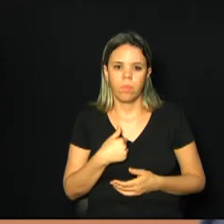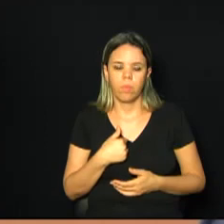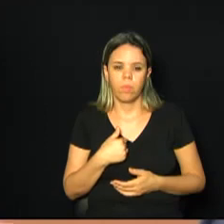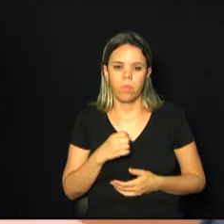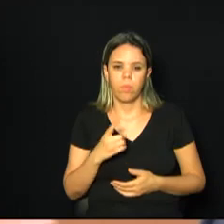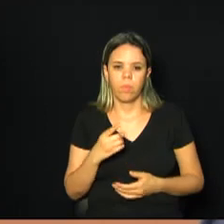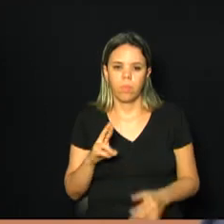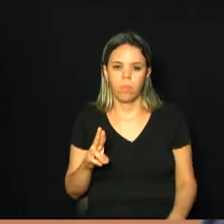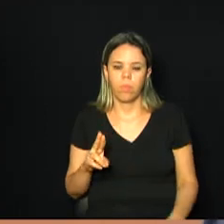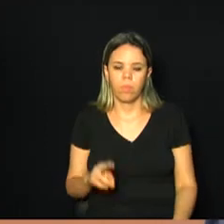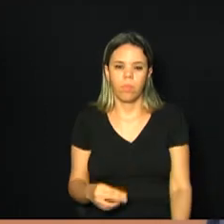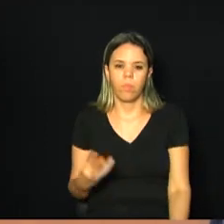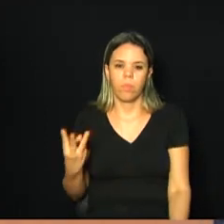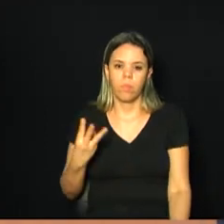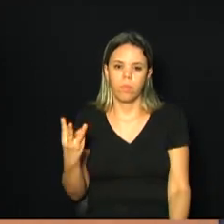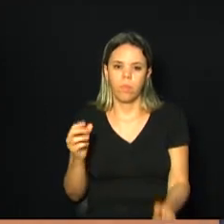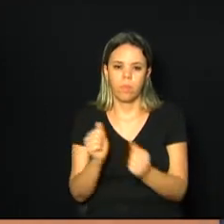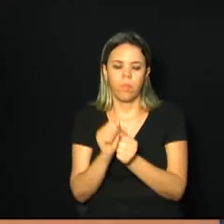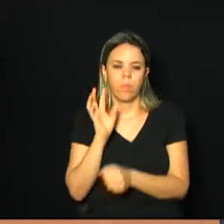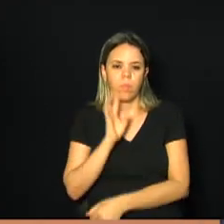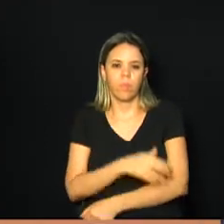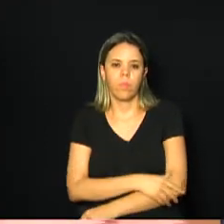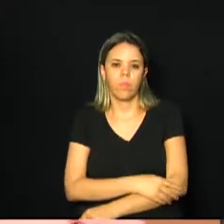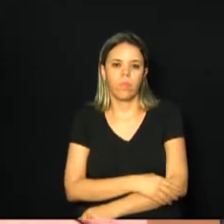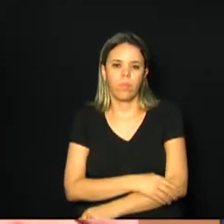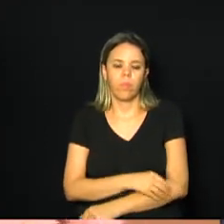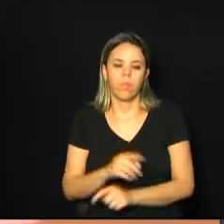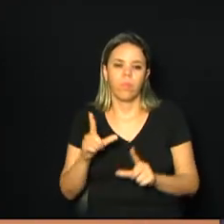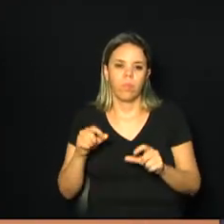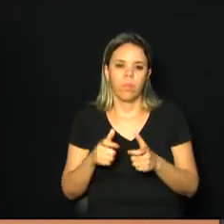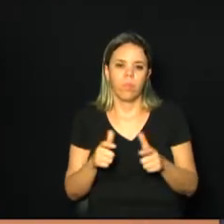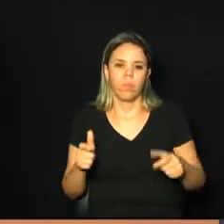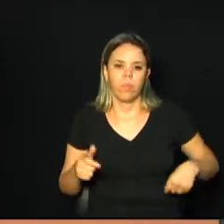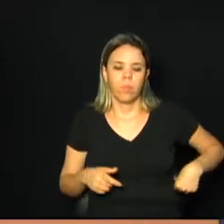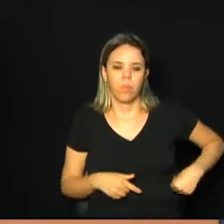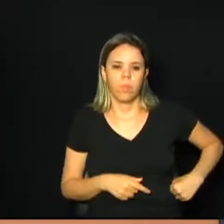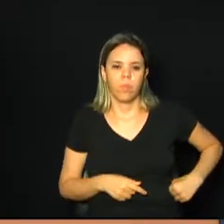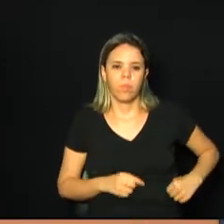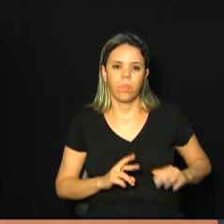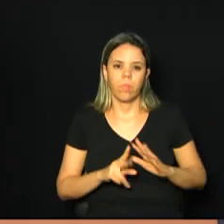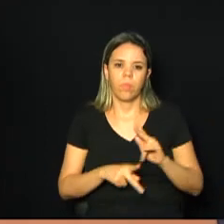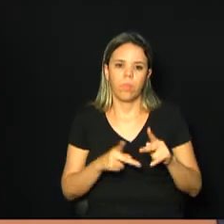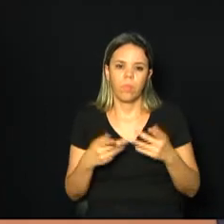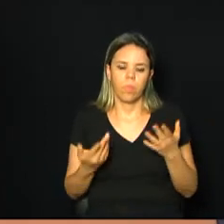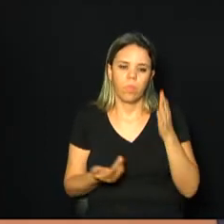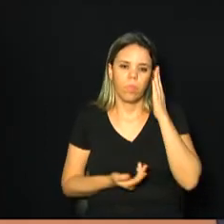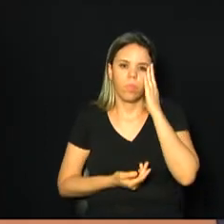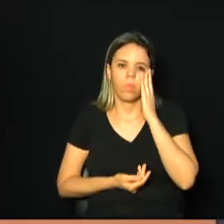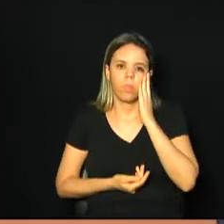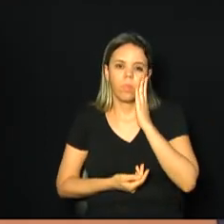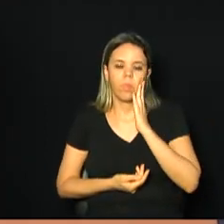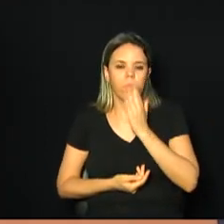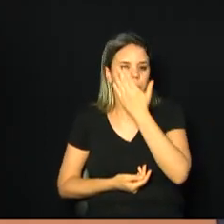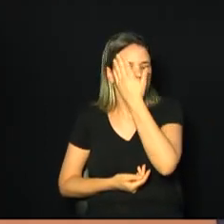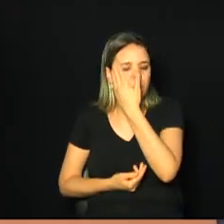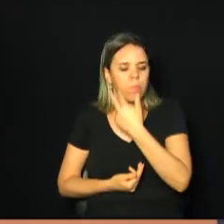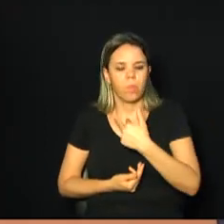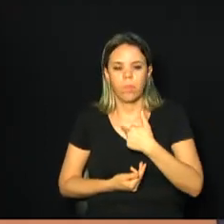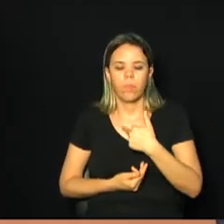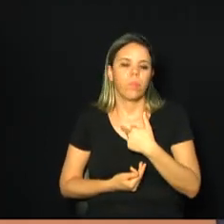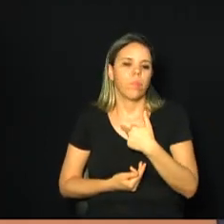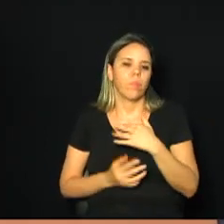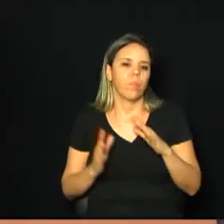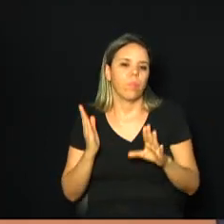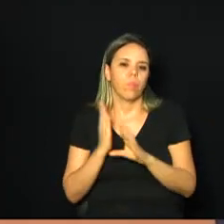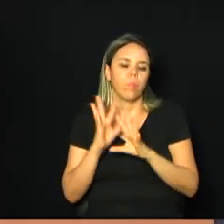aqui, nós estamos nós três juntos aqui, legal. Mas quando você tira uma foto ampla, tem várias pessoas, dá para você identificar toda. E